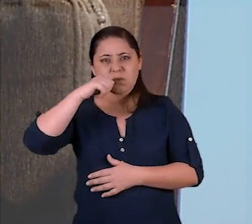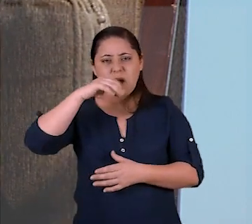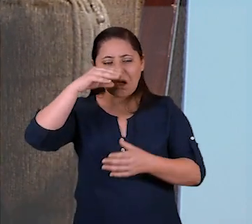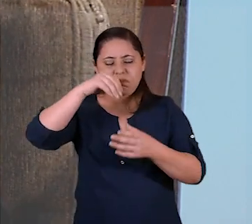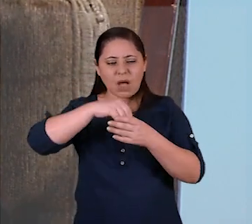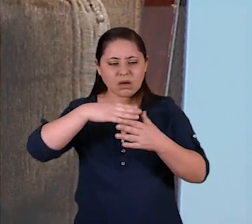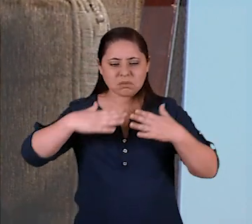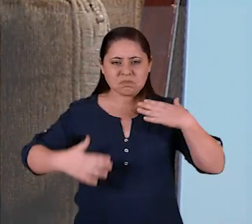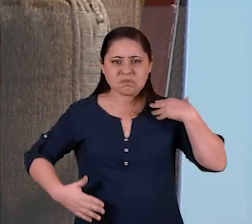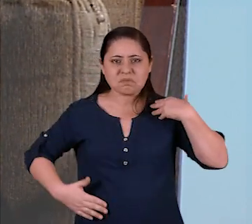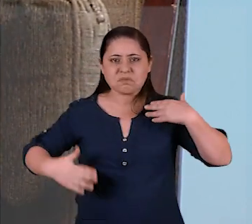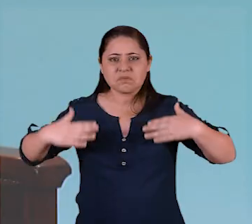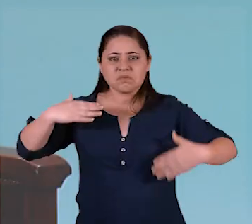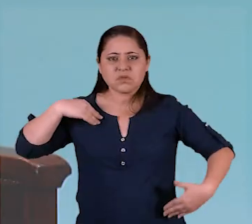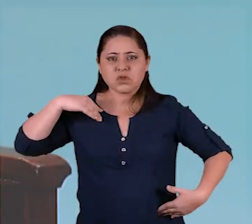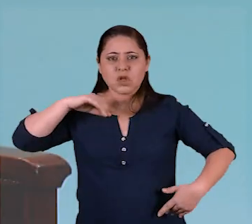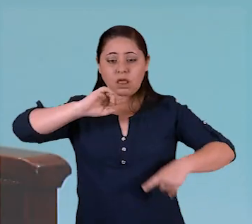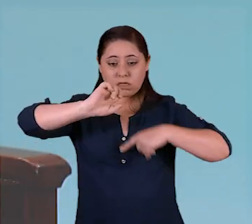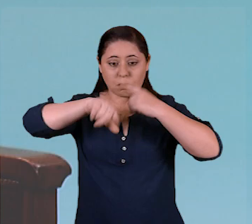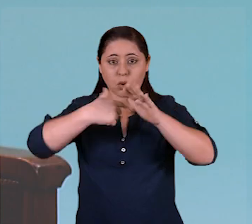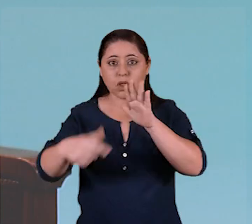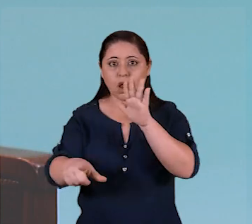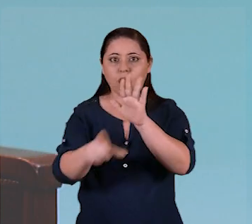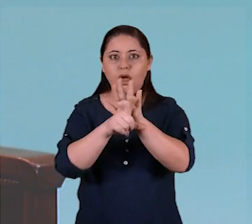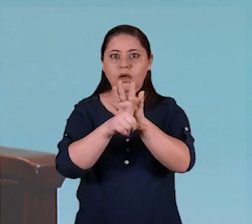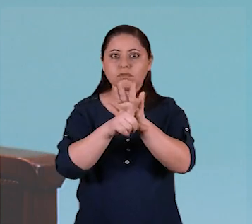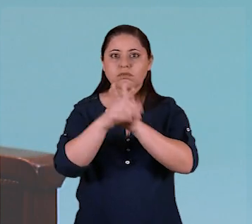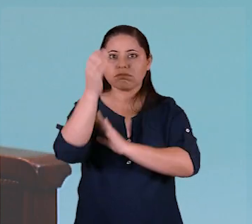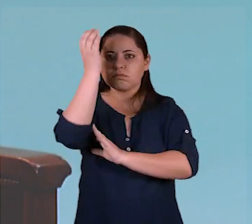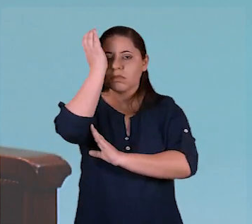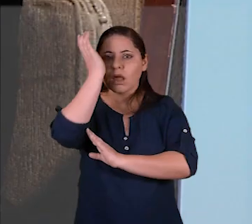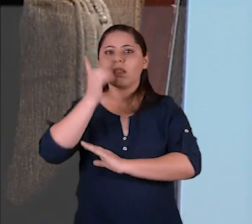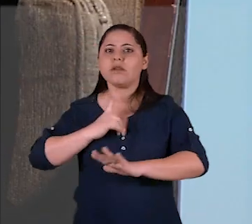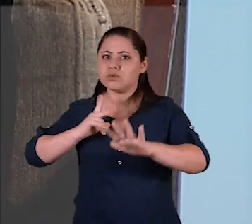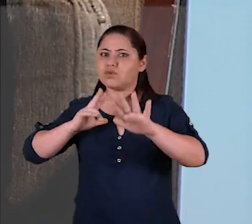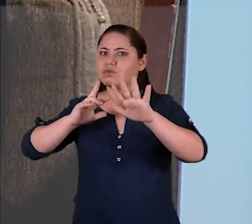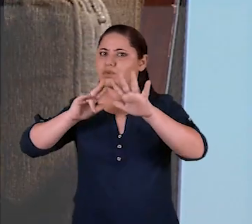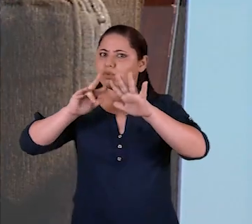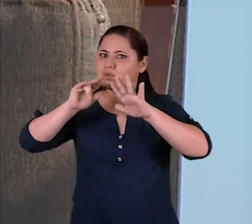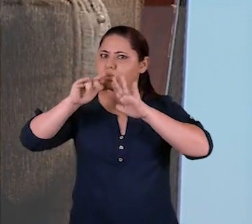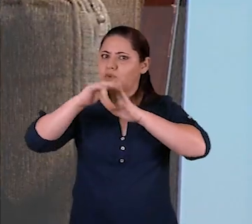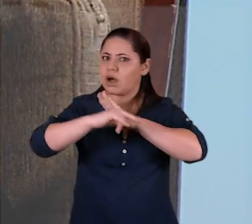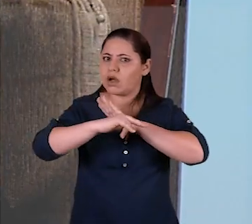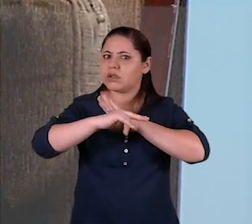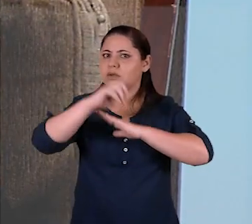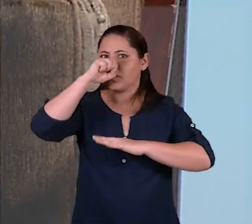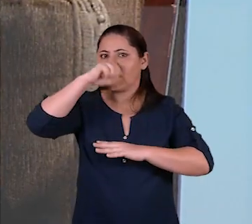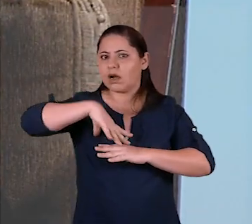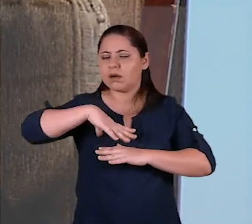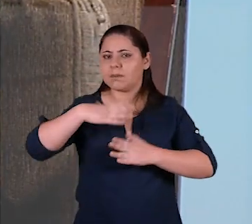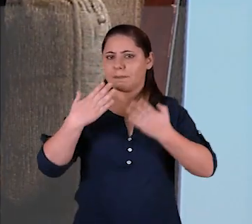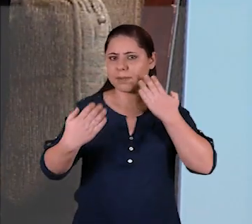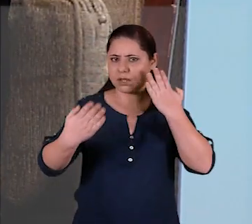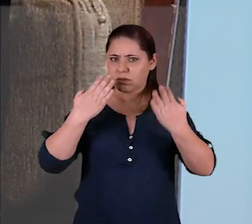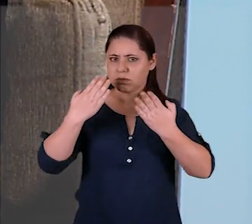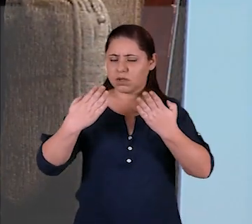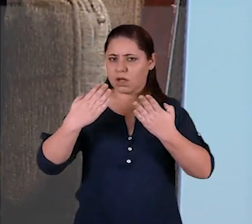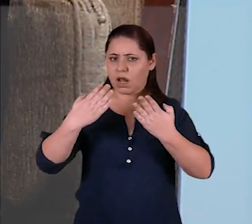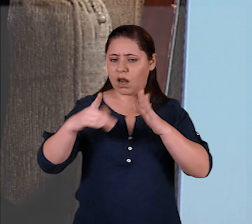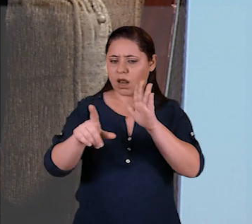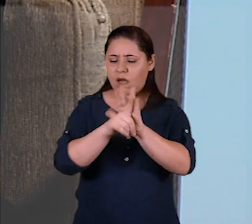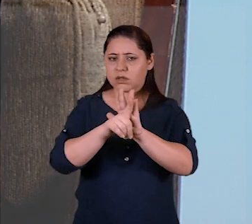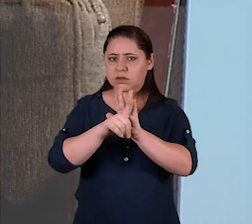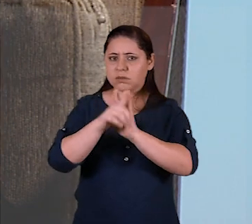era uma violência física, né? Então veio a Lei Maria da Penha para explicar que não, existem outras formas, existe a violência psicológica, vem a Lei Maria da